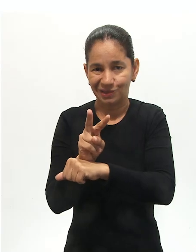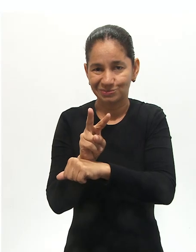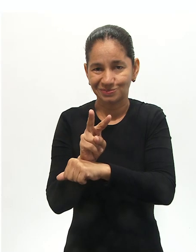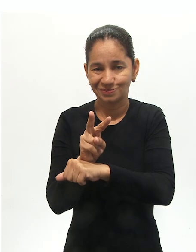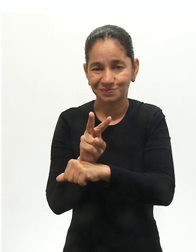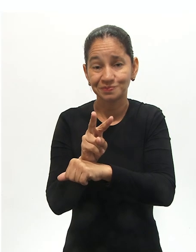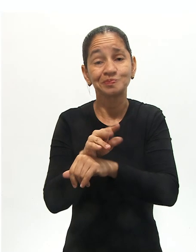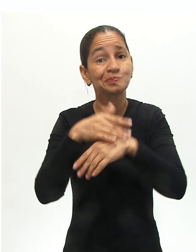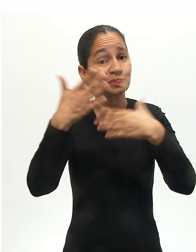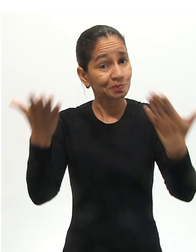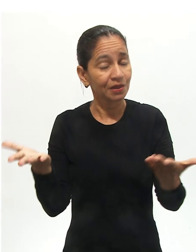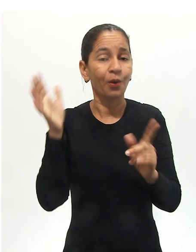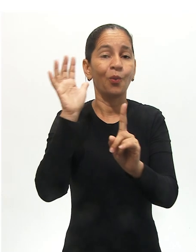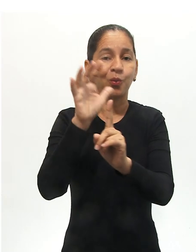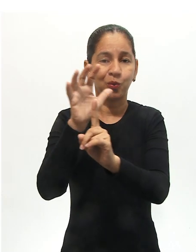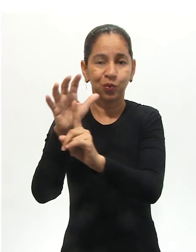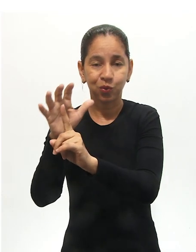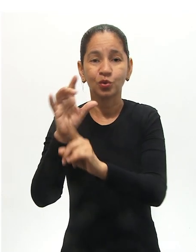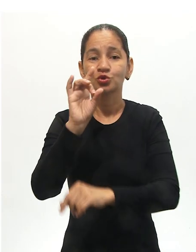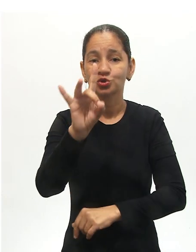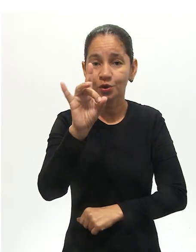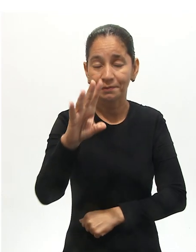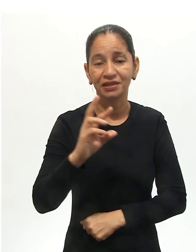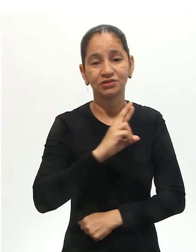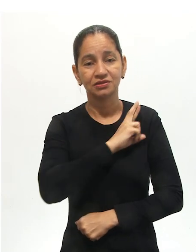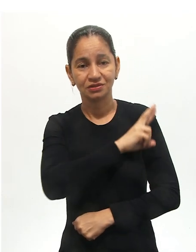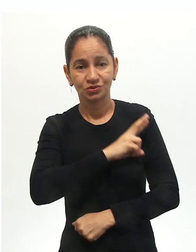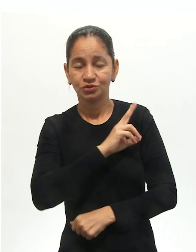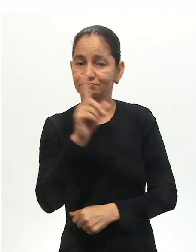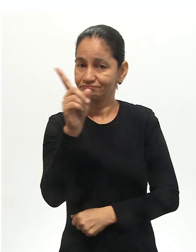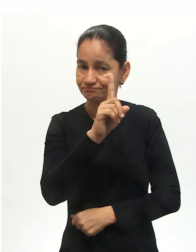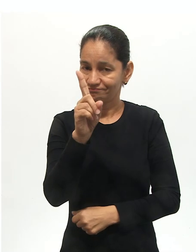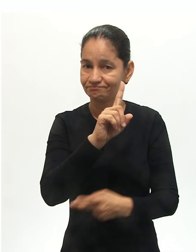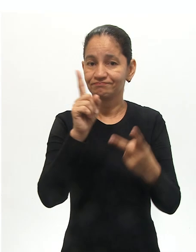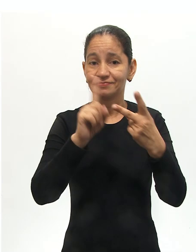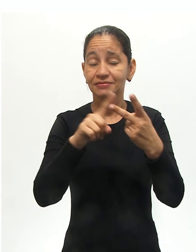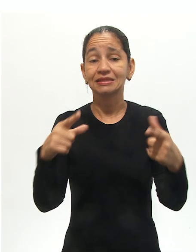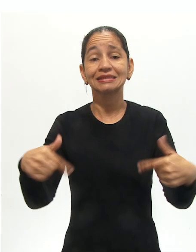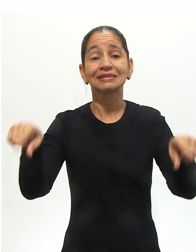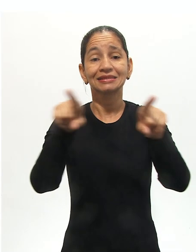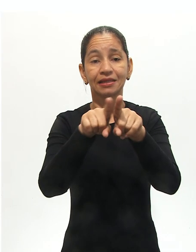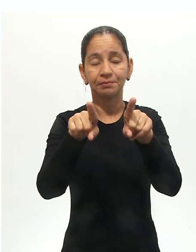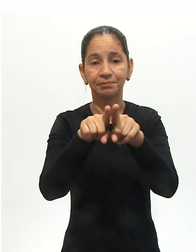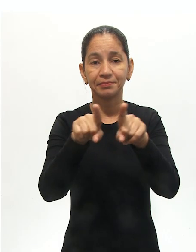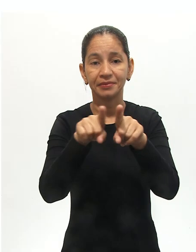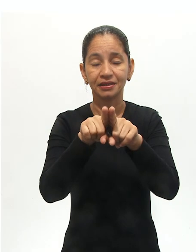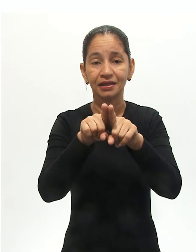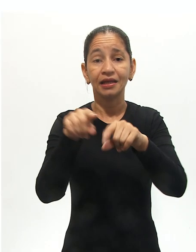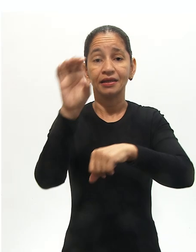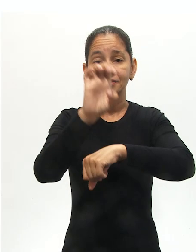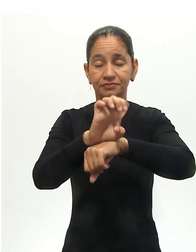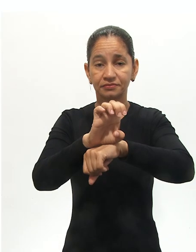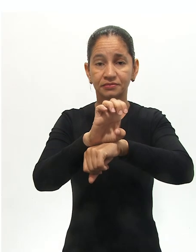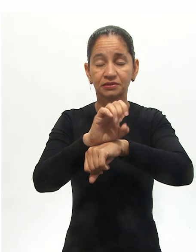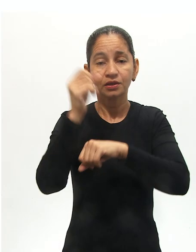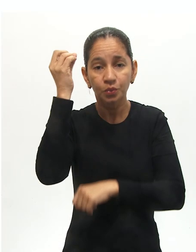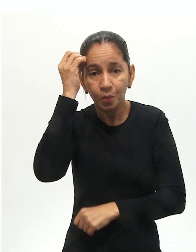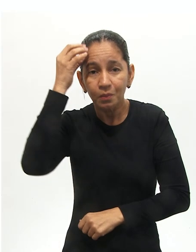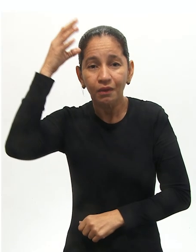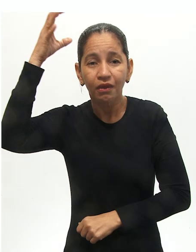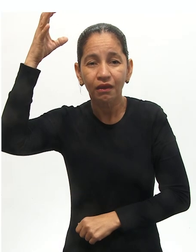ela passa a ter uma influência não apenas religiosa, mas também uma influência do